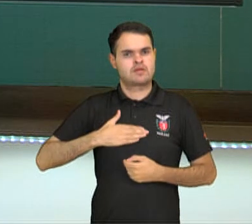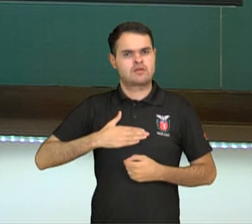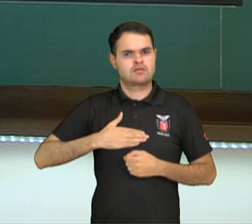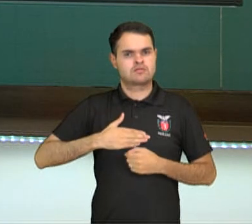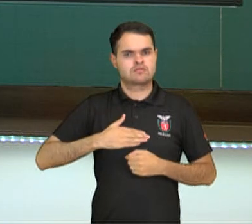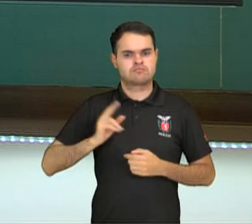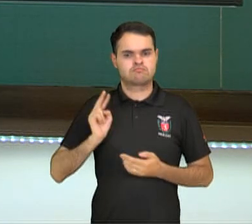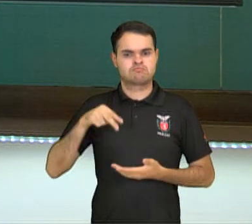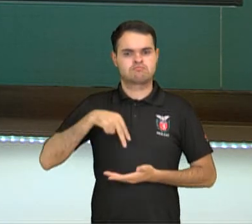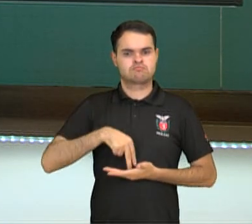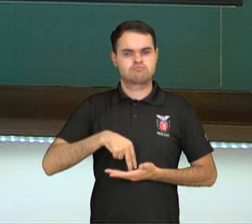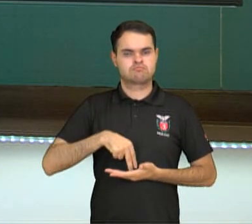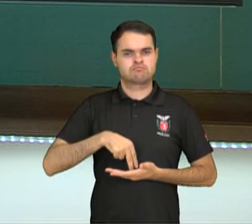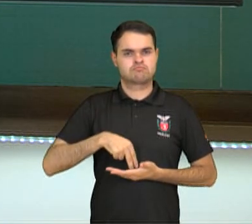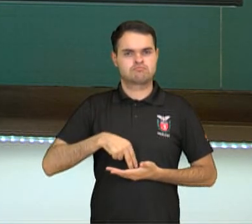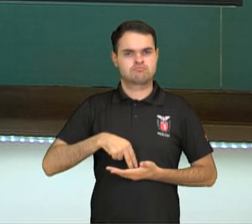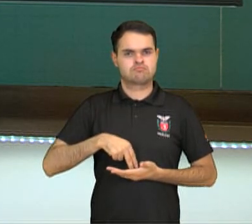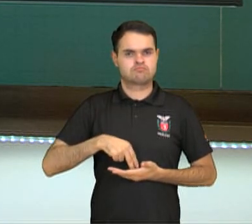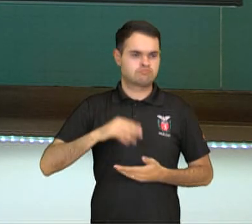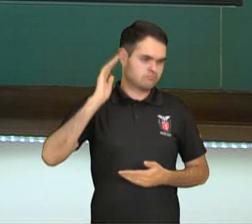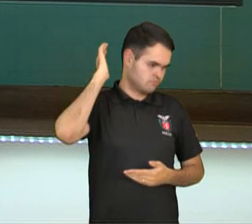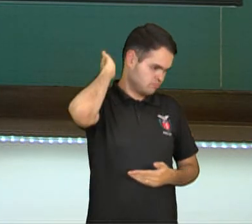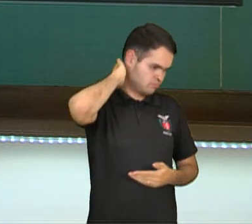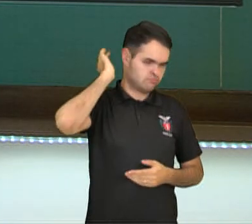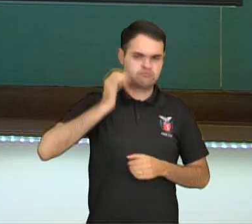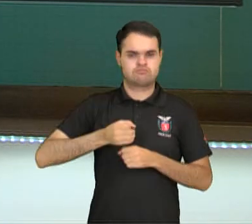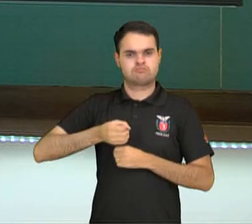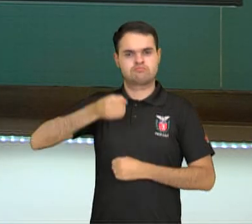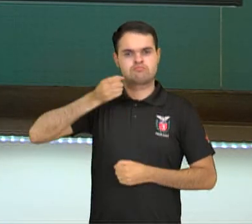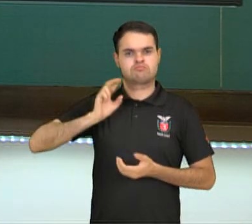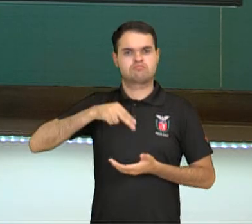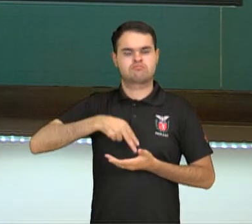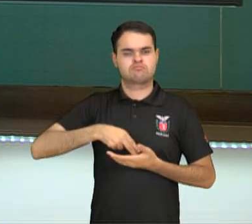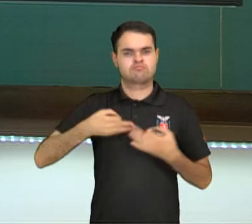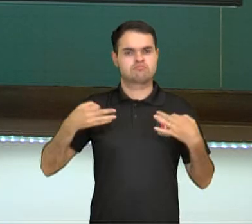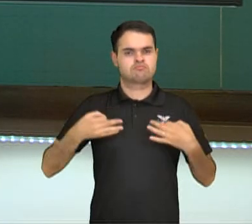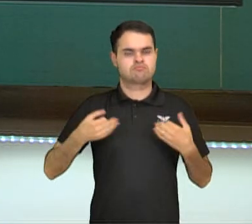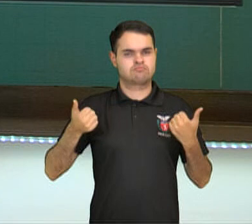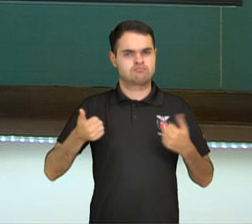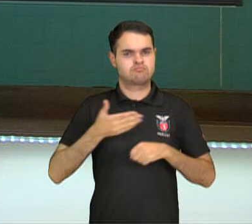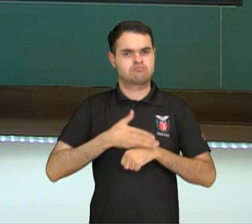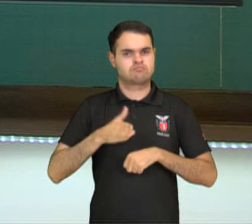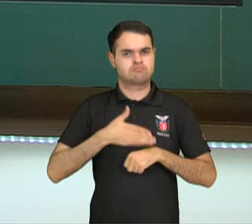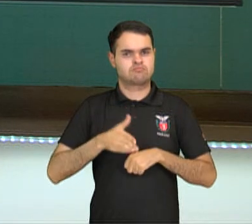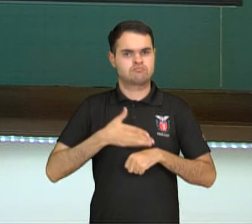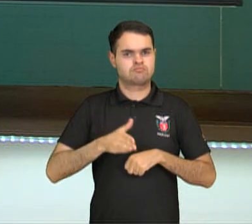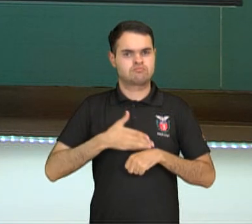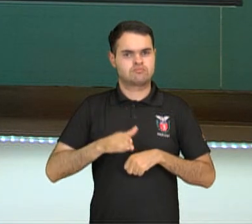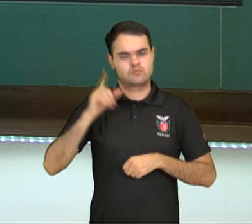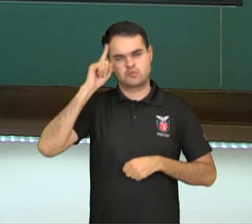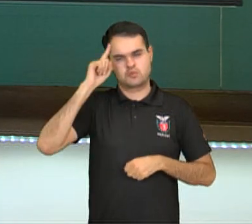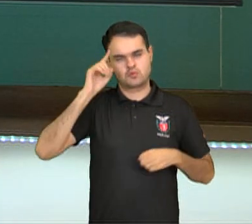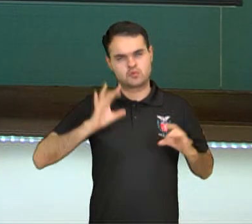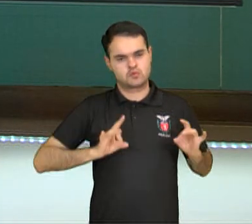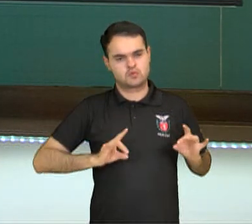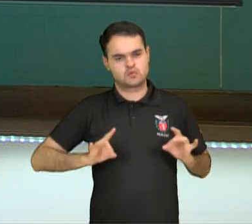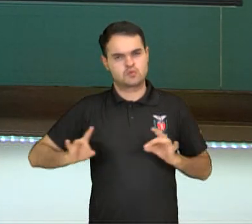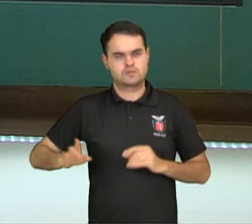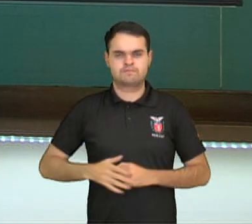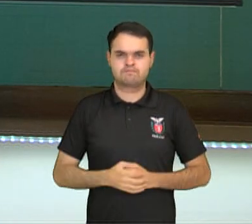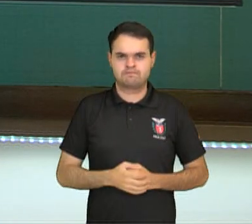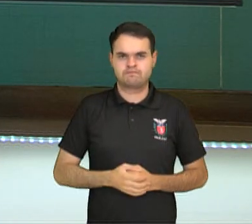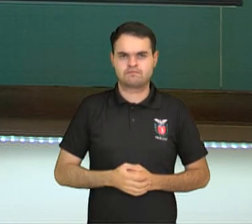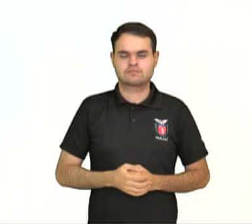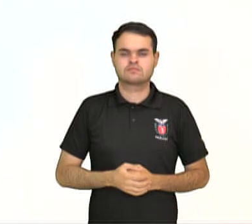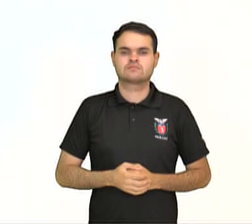a sua postura vai mudar se você praticar, né, tiver uma rotina de exercícios calistênicos.